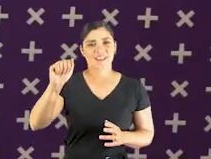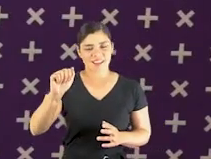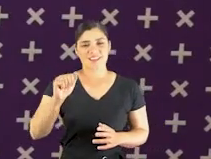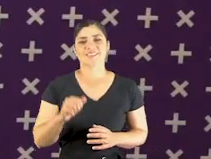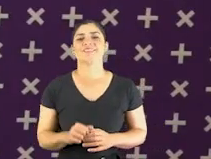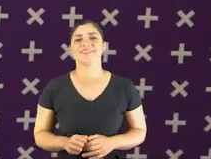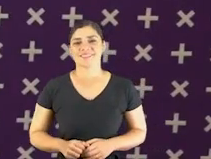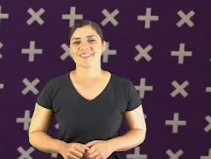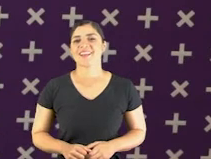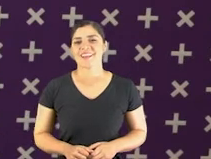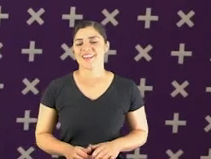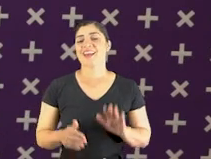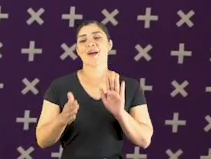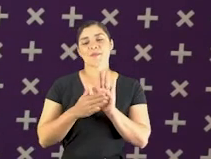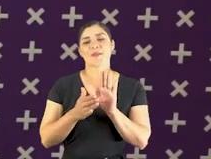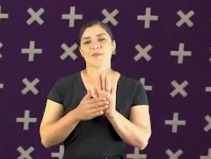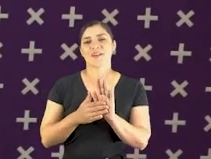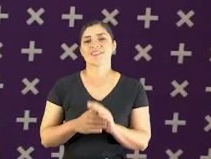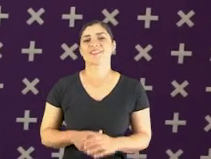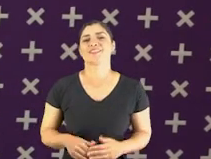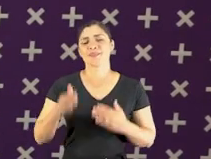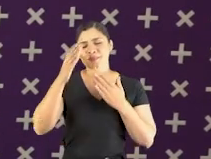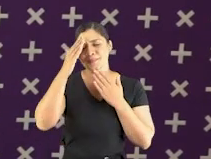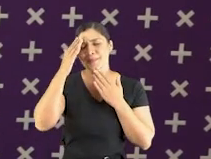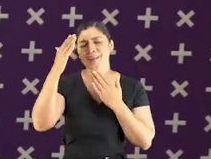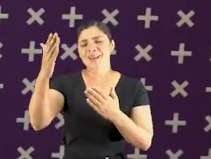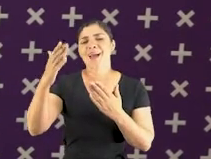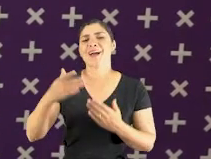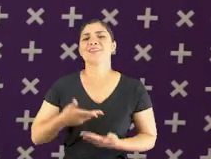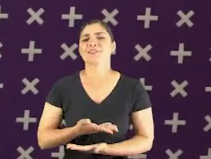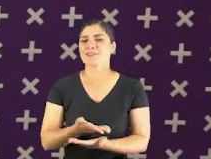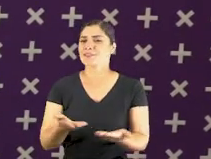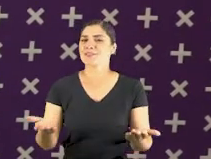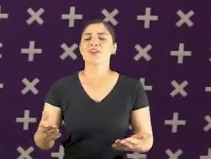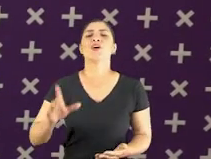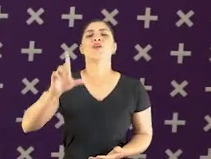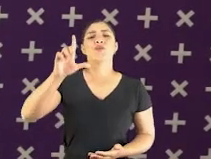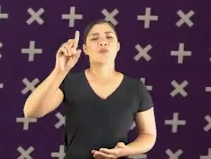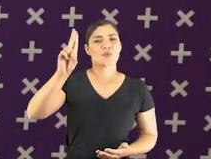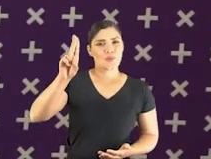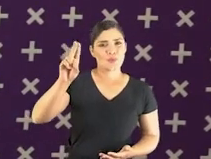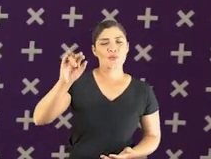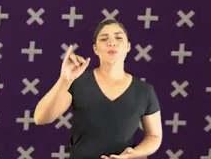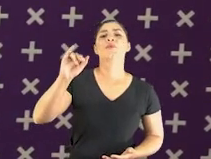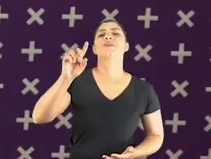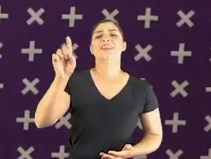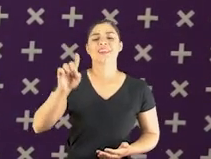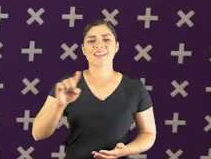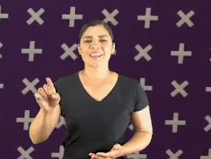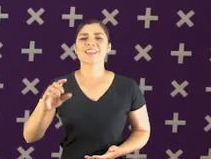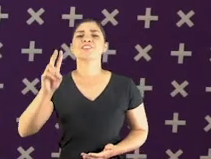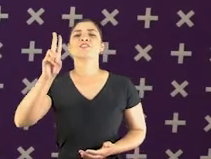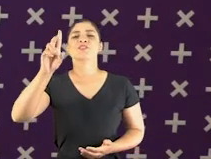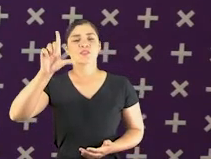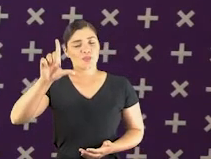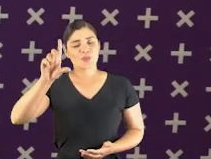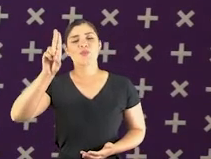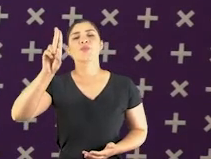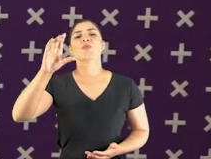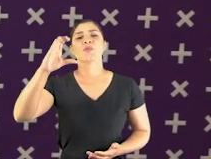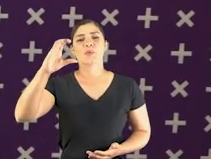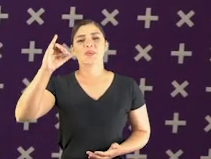boa ideia boa ideia Olha que era muito agradecer a presença do Luiz da Luciana do Roberto